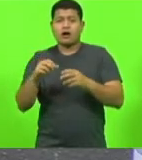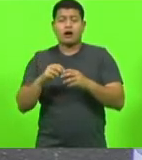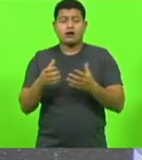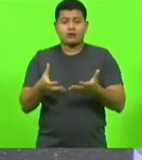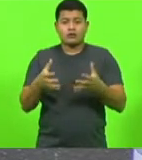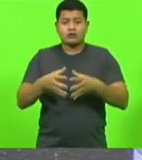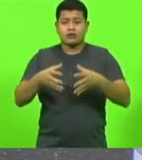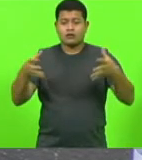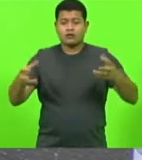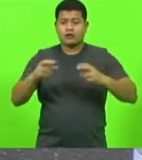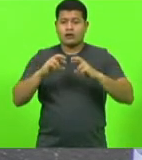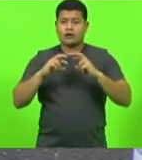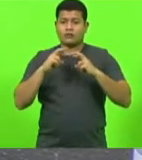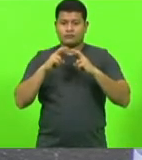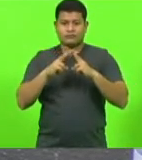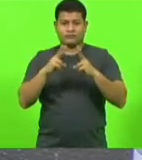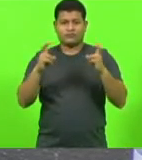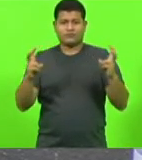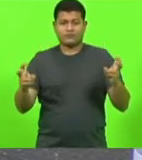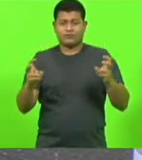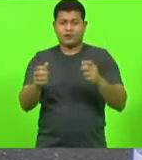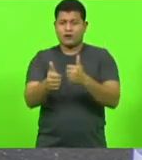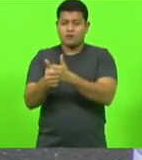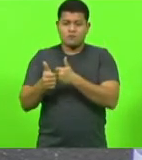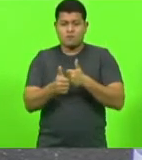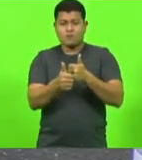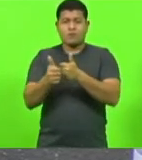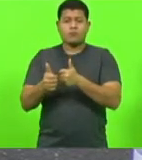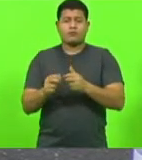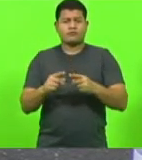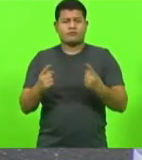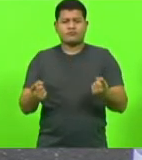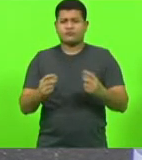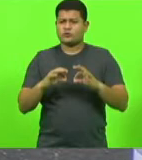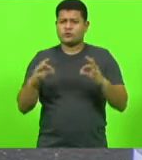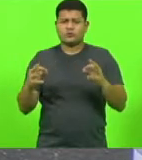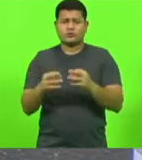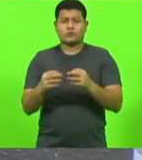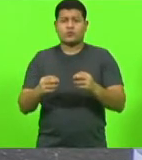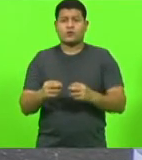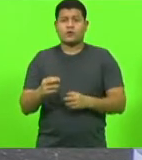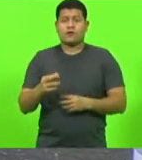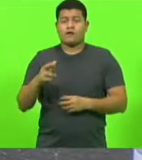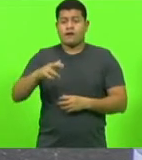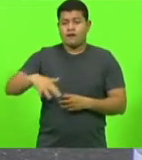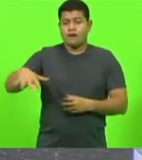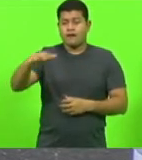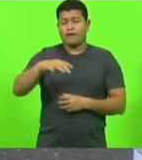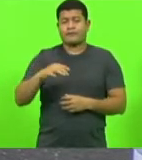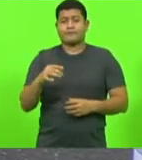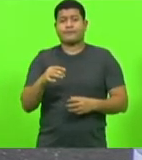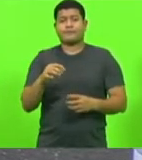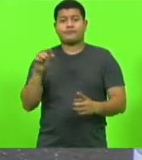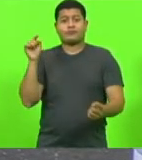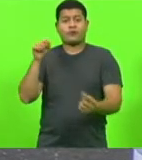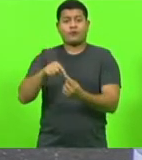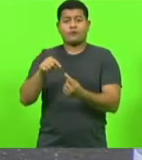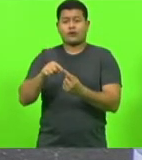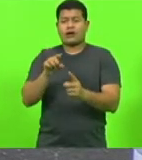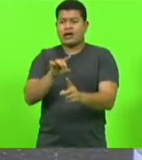enfim. Vamos possibilitar que todas as regiões, de acordo com as suas